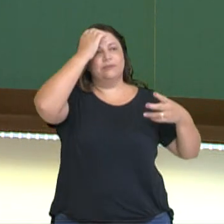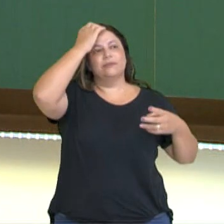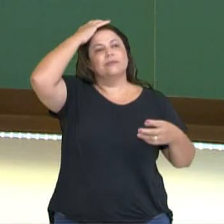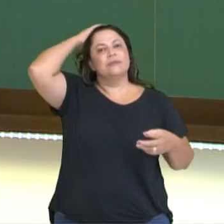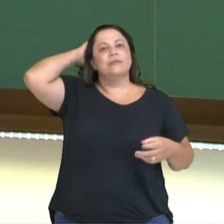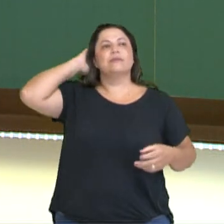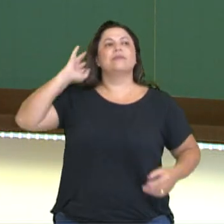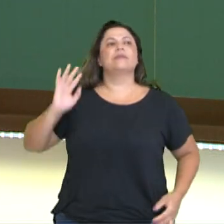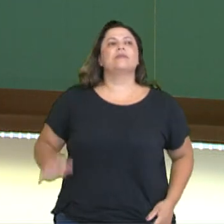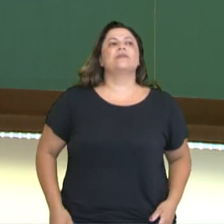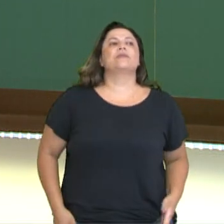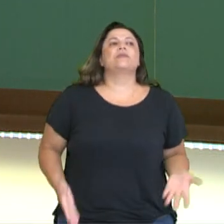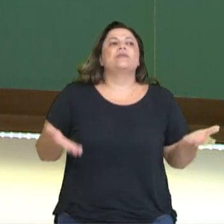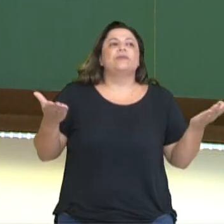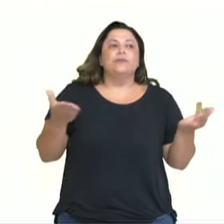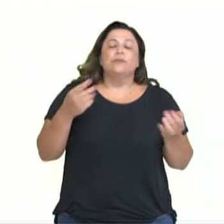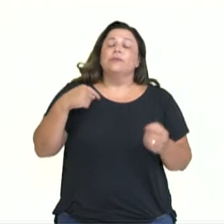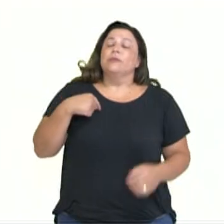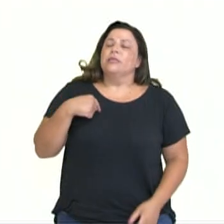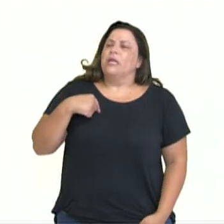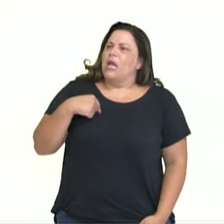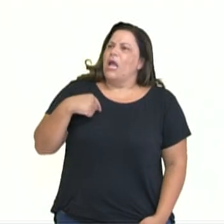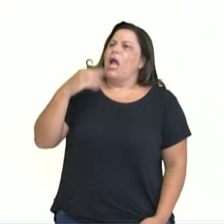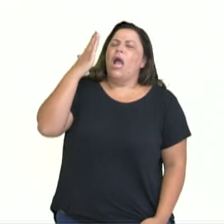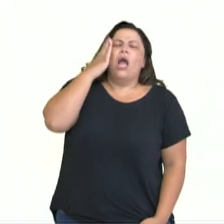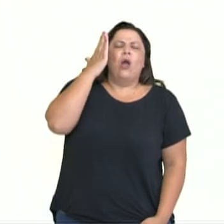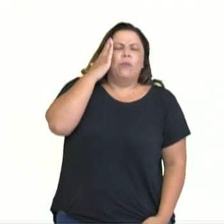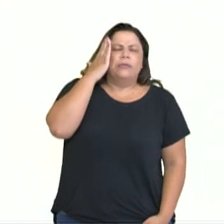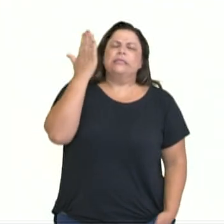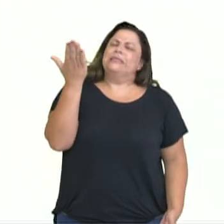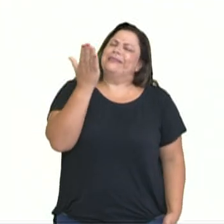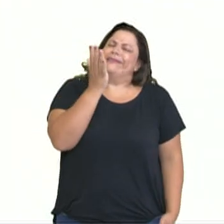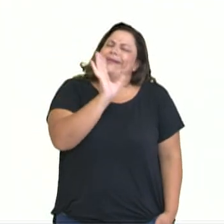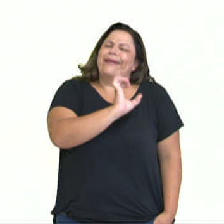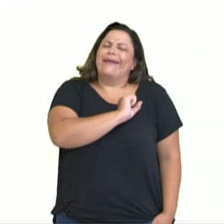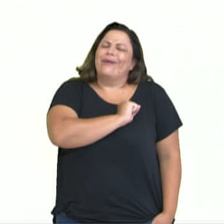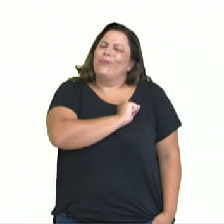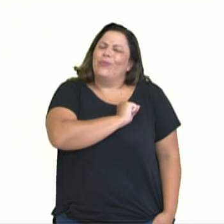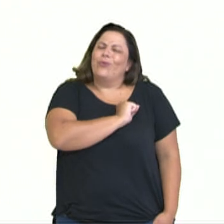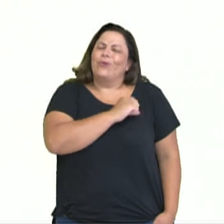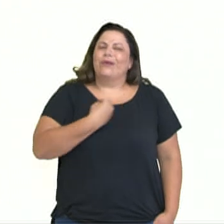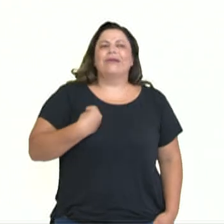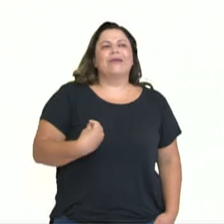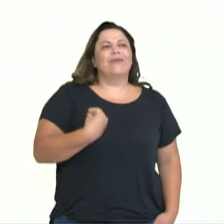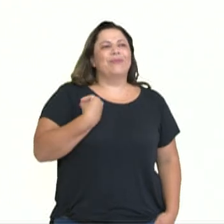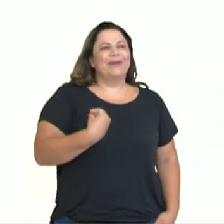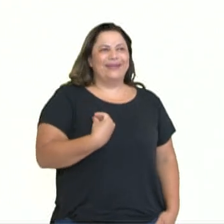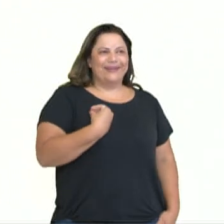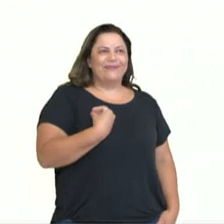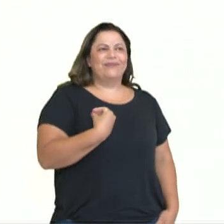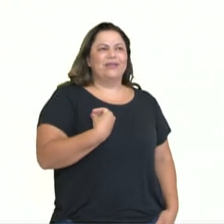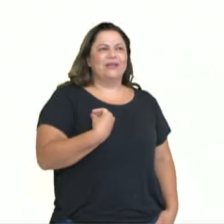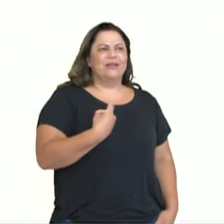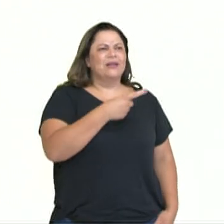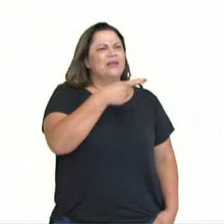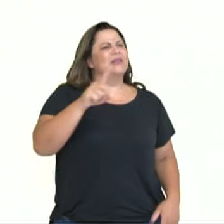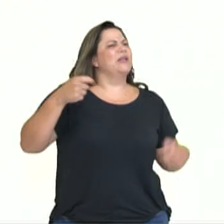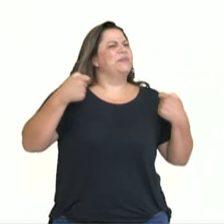soneto, né? Então, olha aqui, ó. Eu bem sei, meu amor, que para viver, tá,